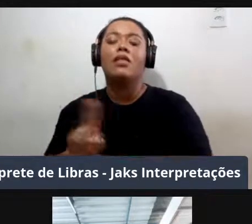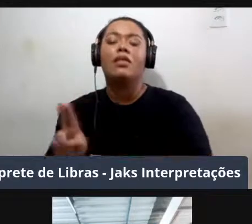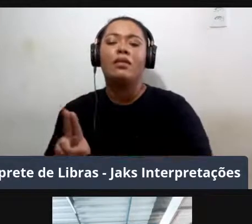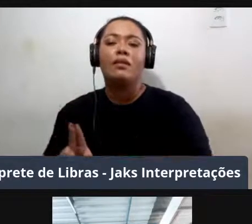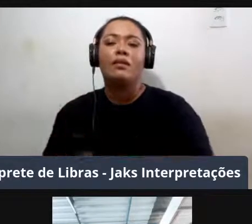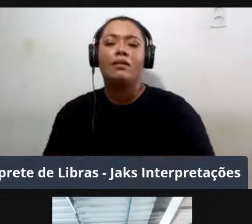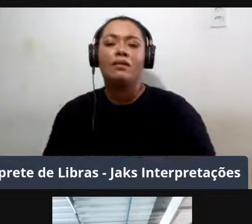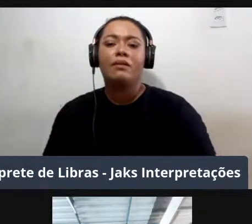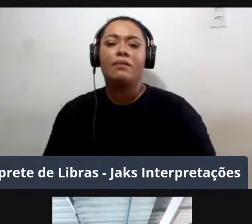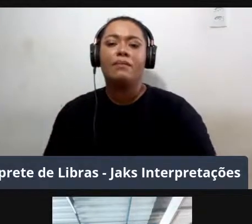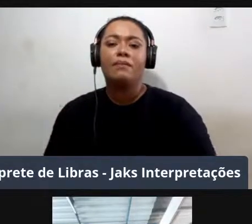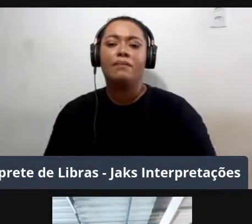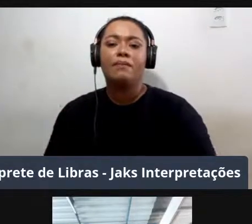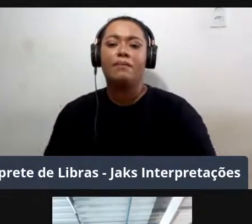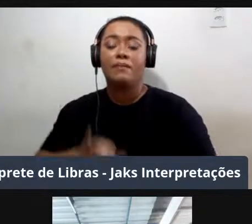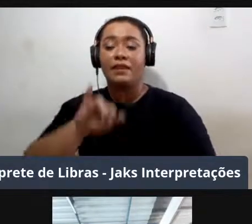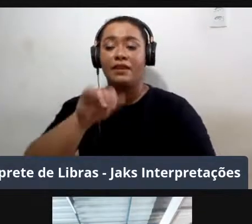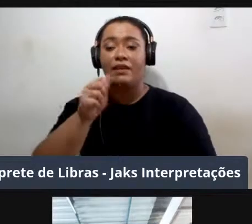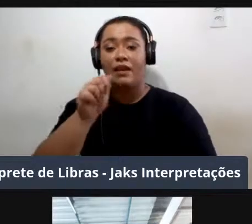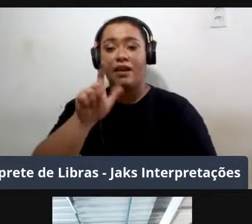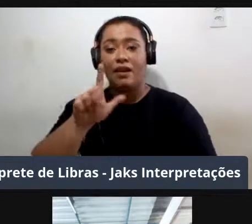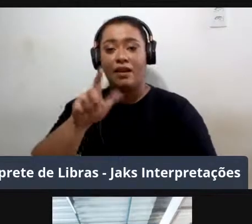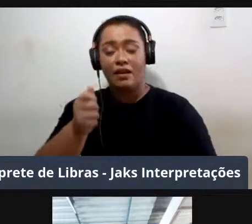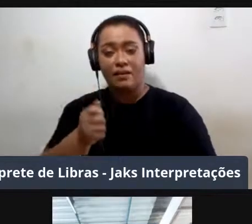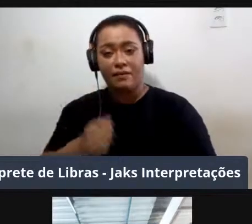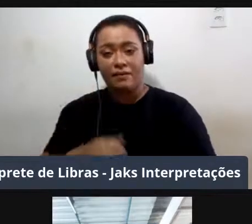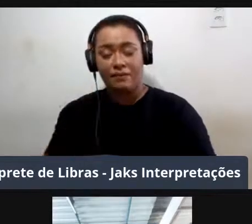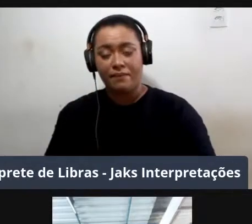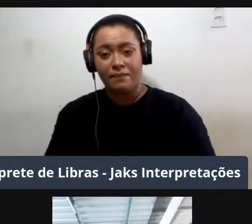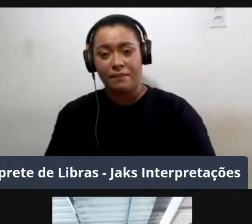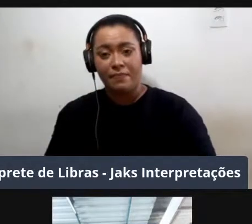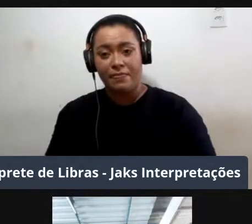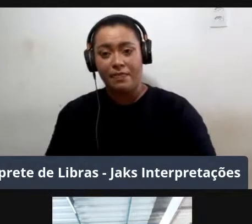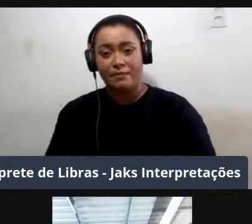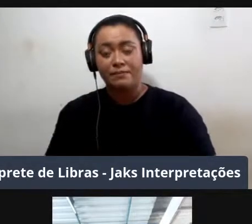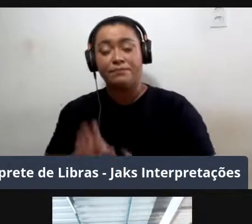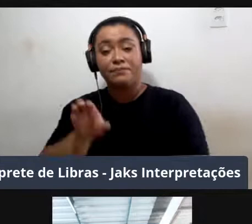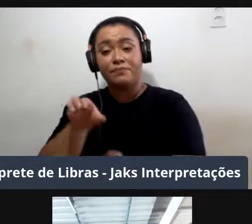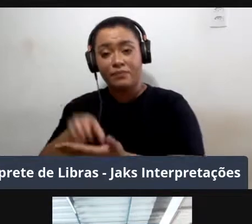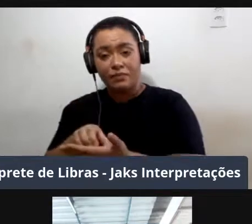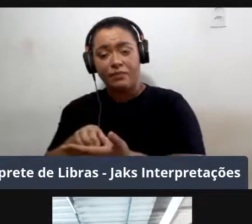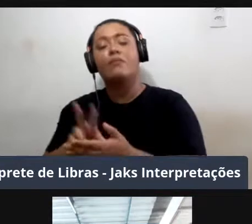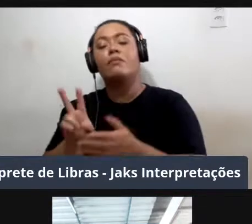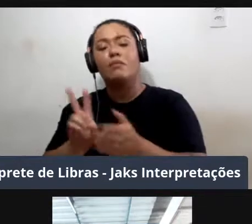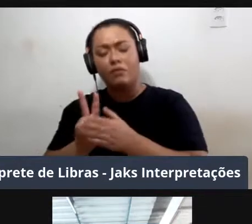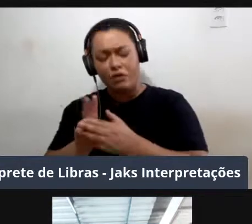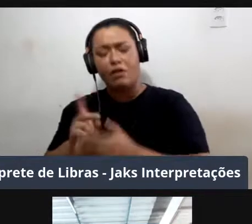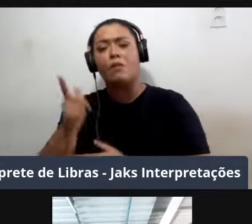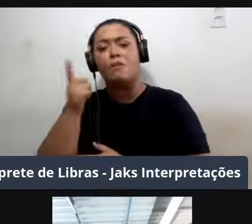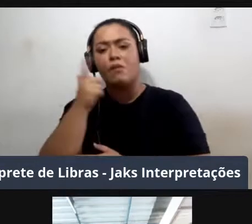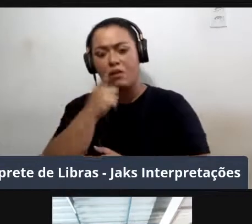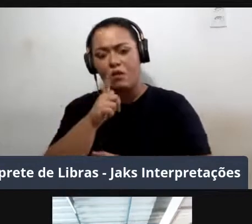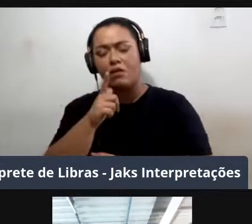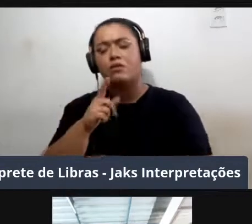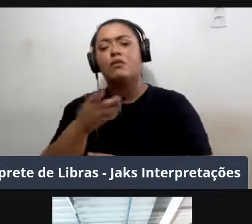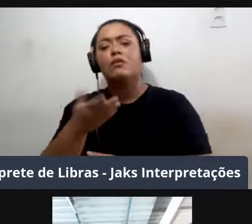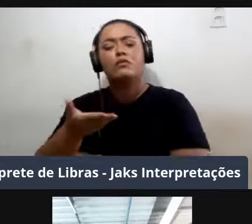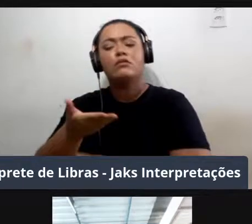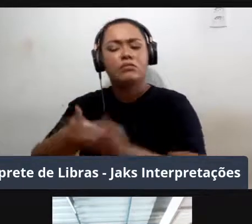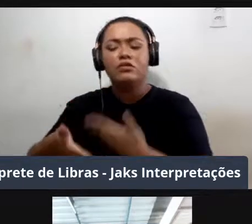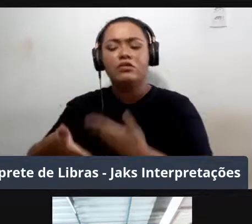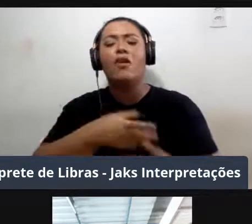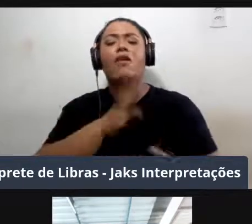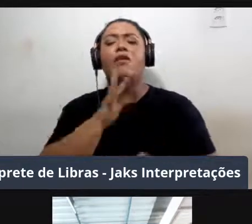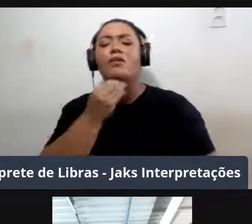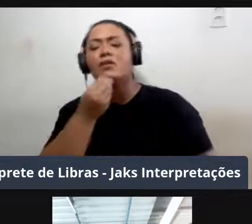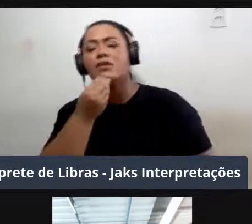ia lá nessa comunidade indígena, a gente consegue fazer essa troca de conhecimentos. Mas de